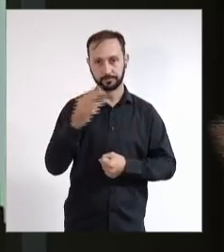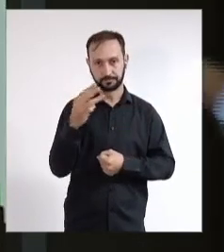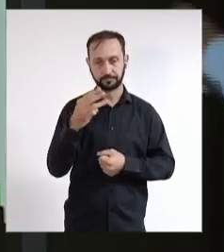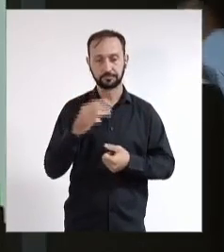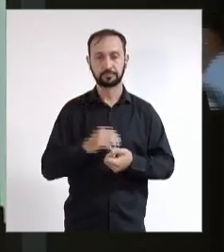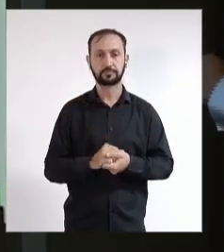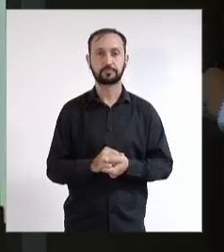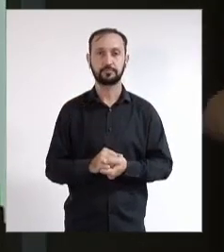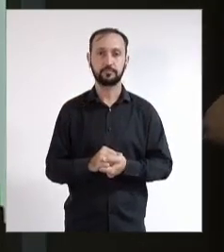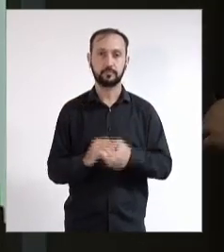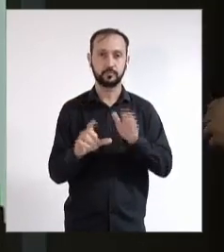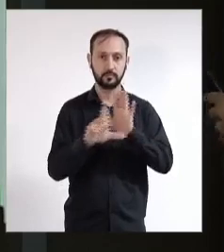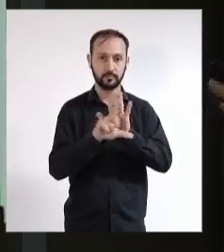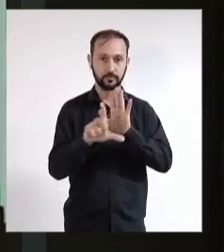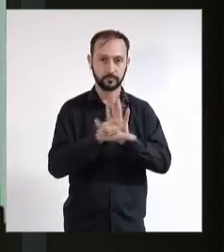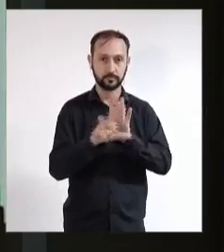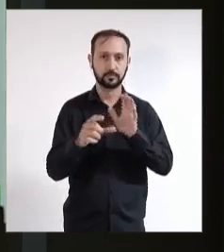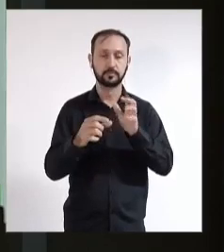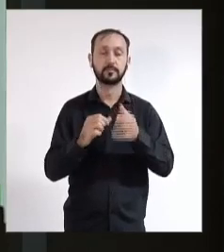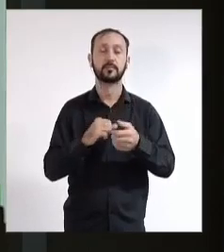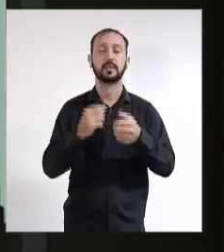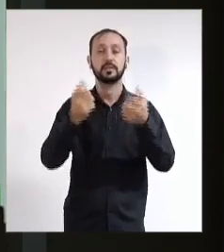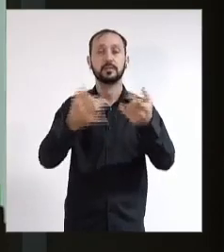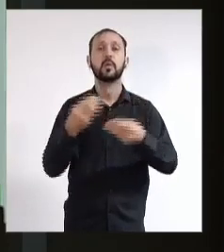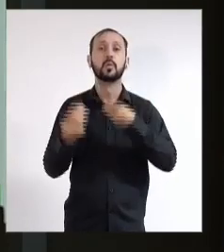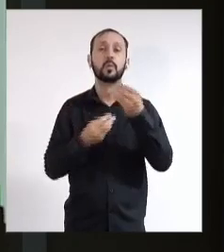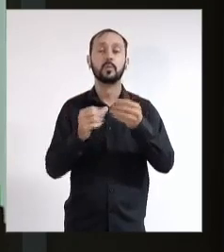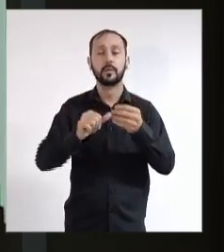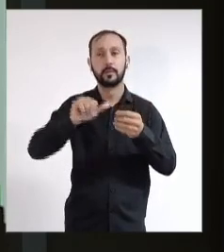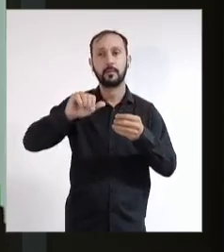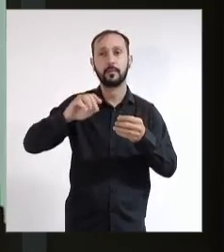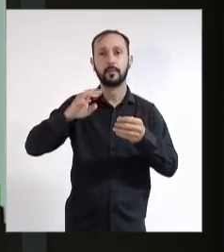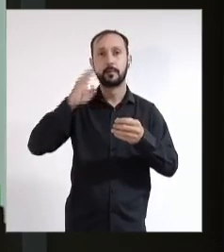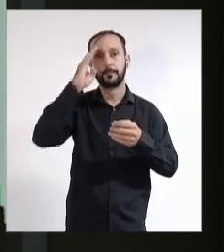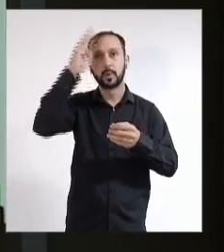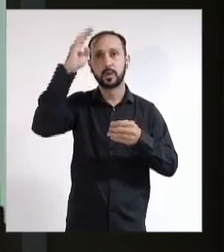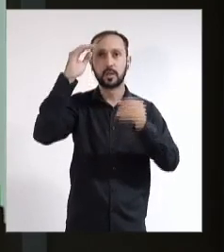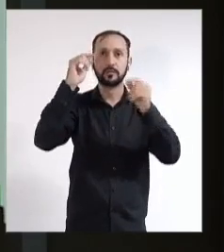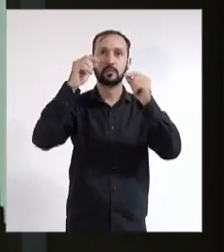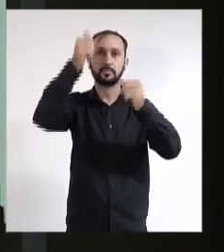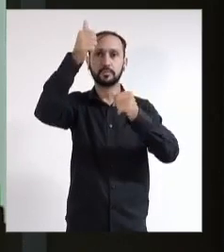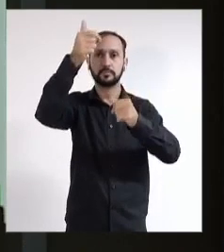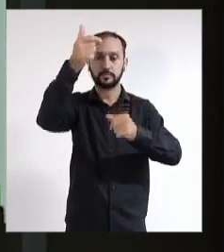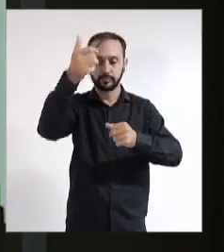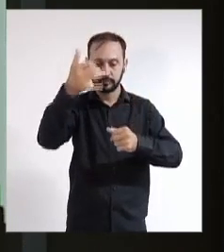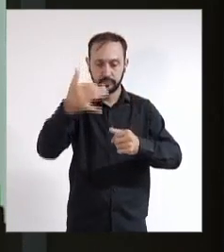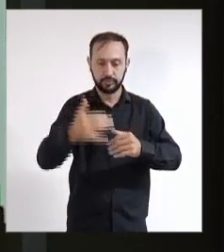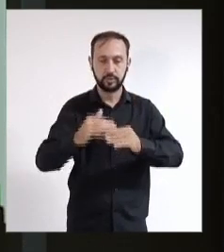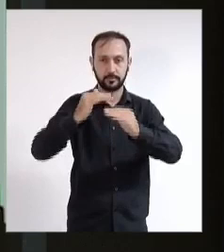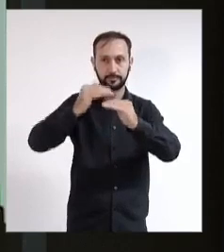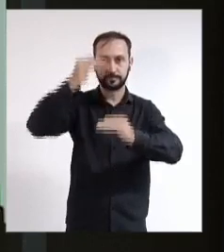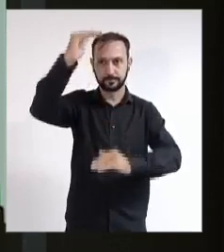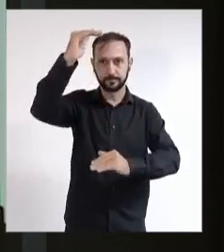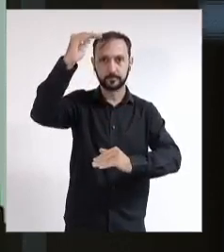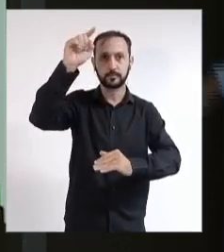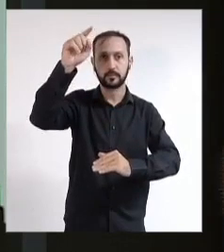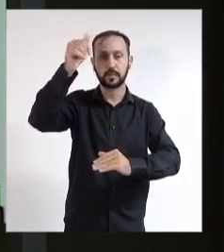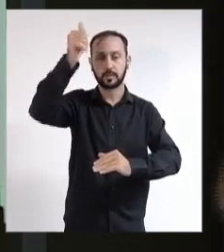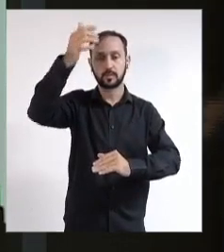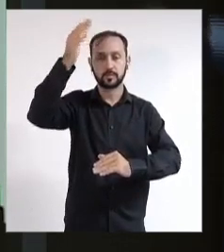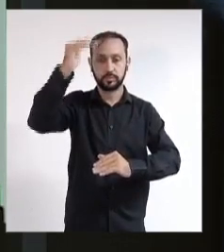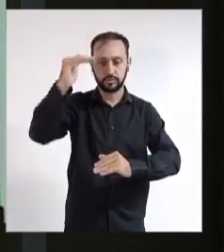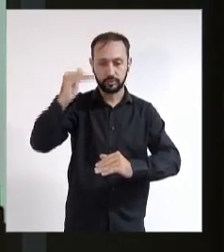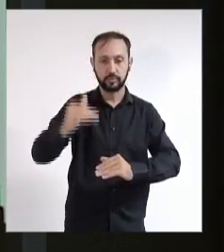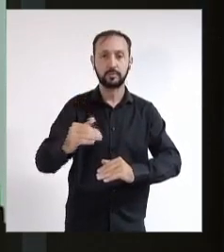da regulamentação no que ele diz com a prioridade de aplicação dessa desse valor então vocês podem ver que ele segue uma prioridade ali